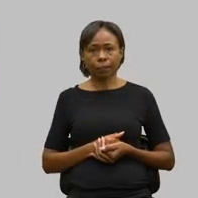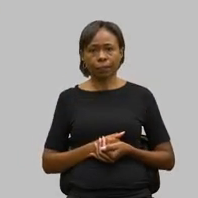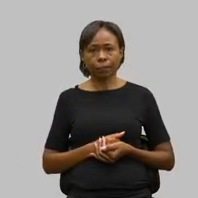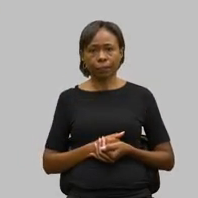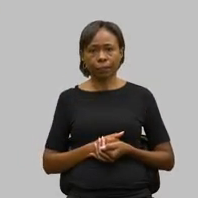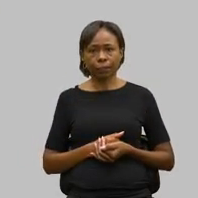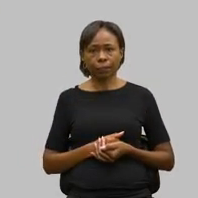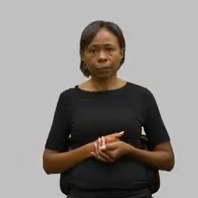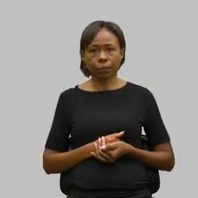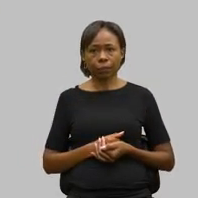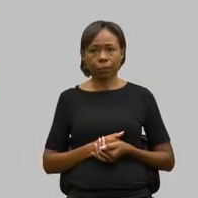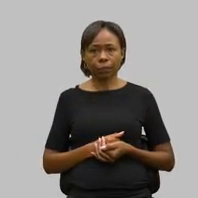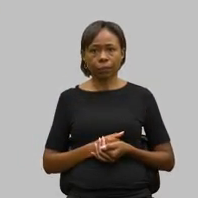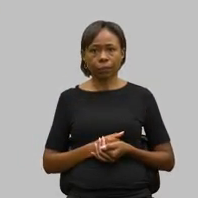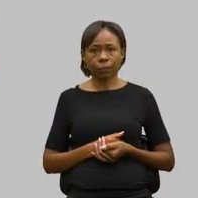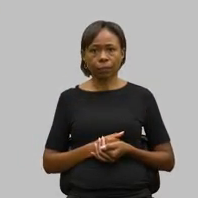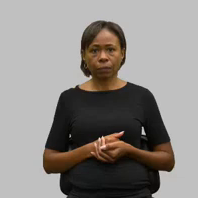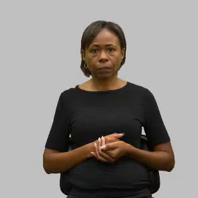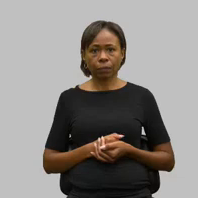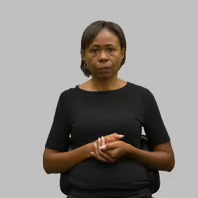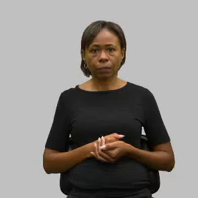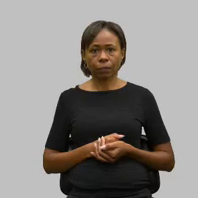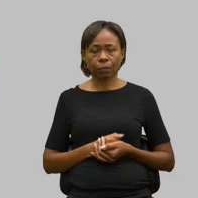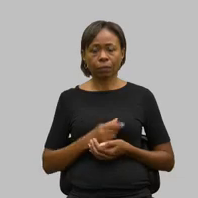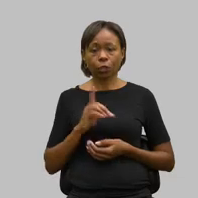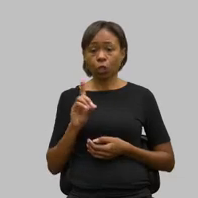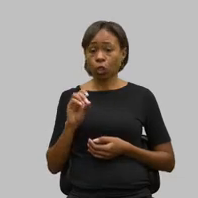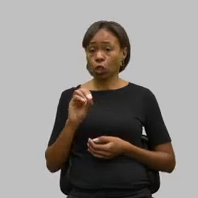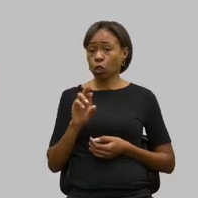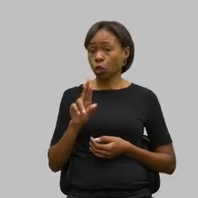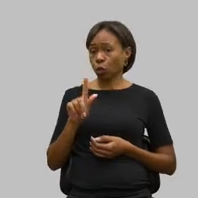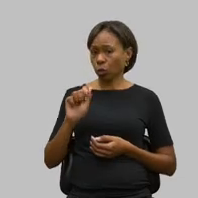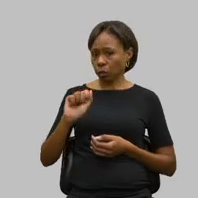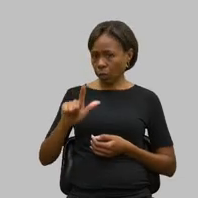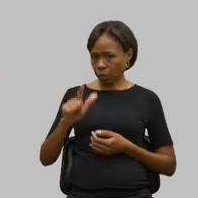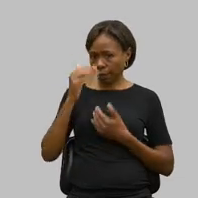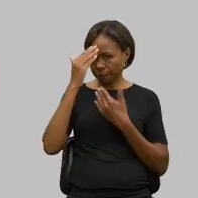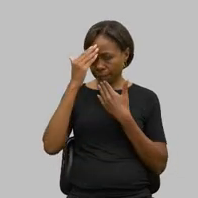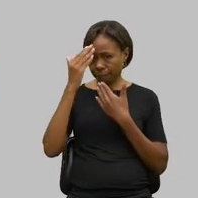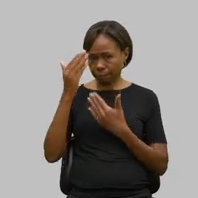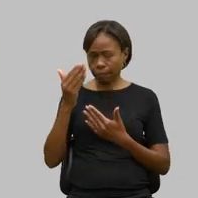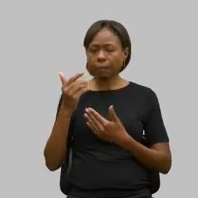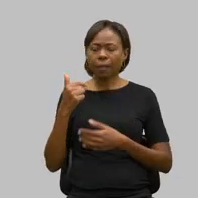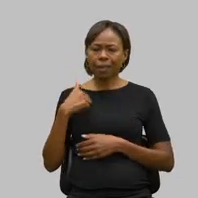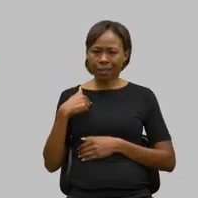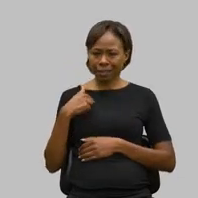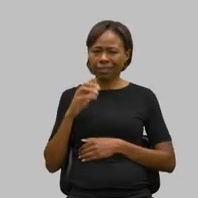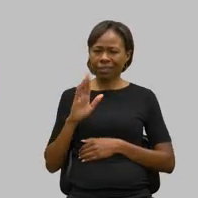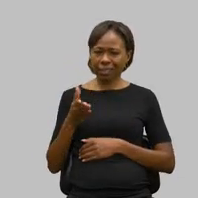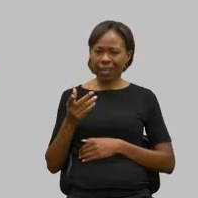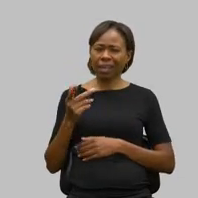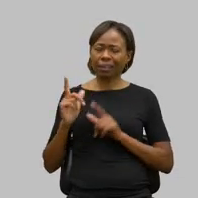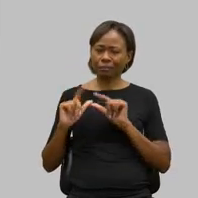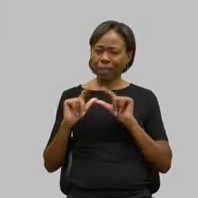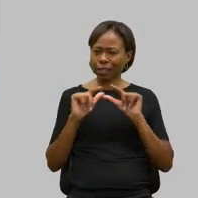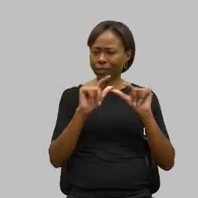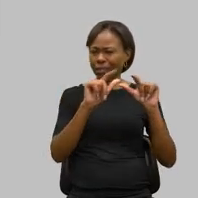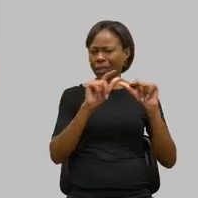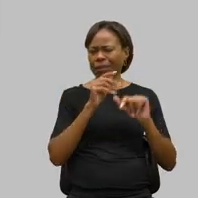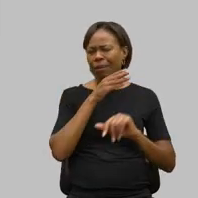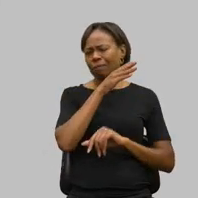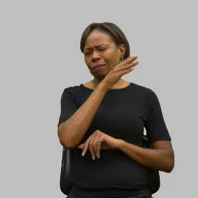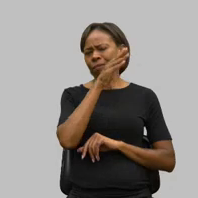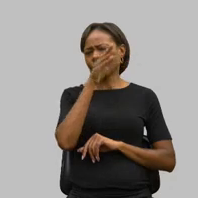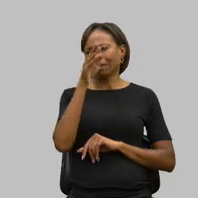Obrigado, Dorgal. Dorgal, já tive o prazer de viajar para vários locais do